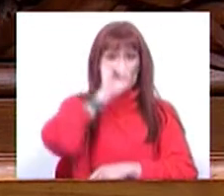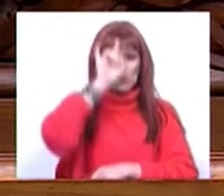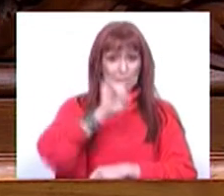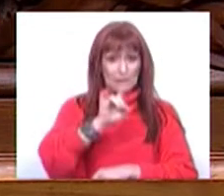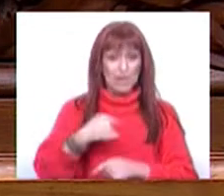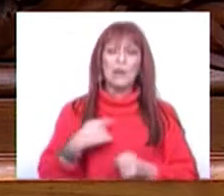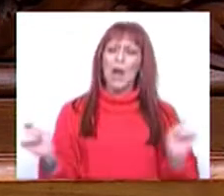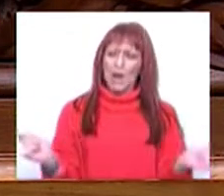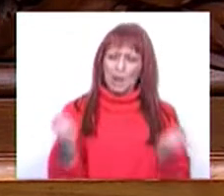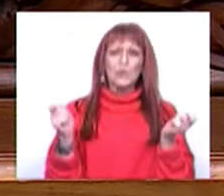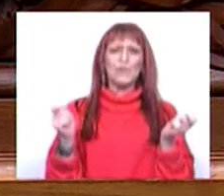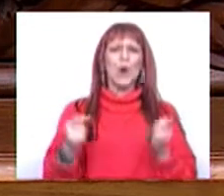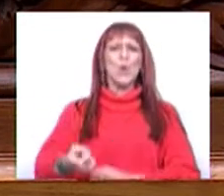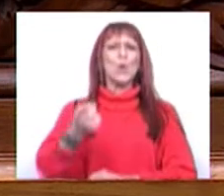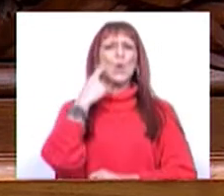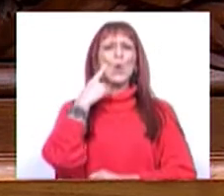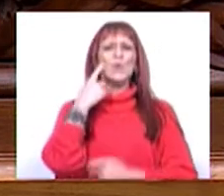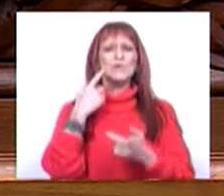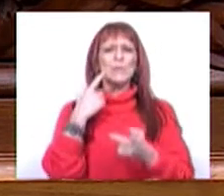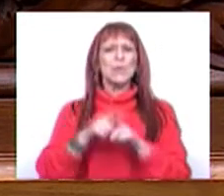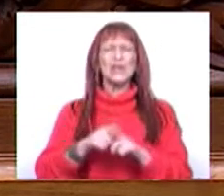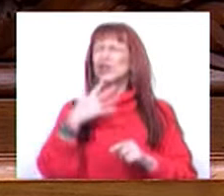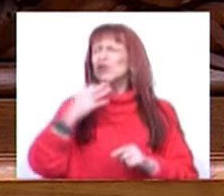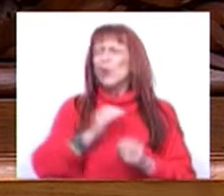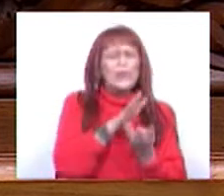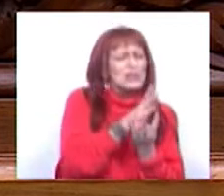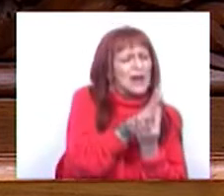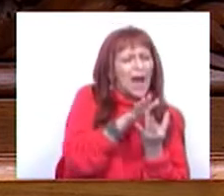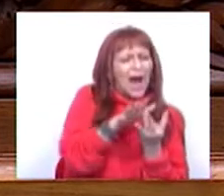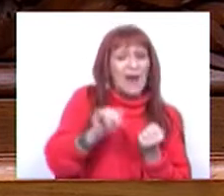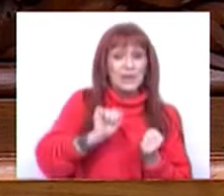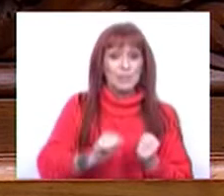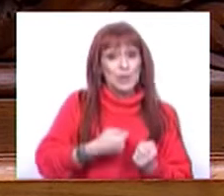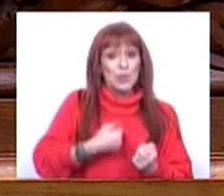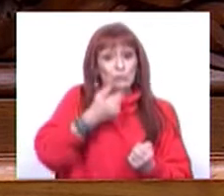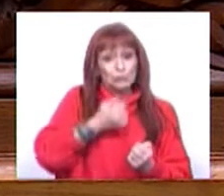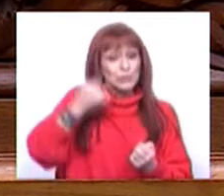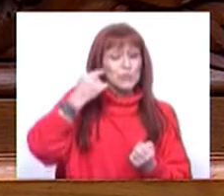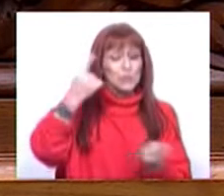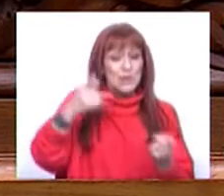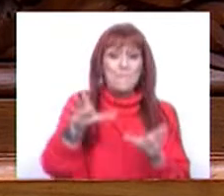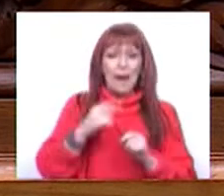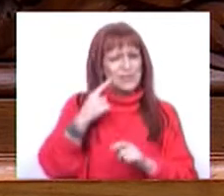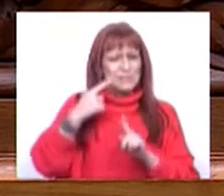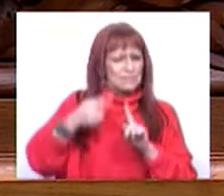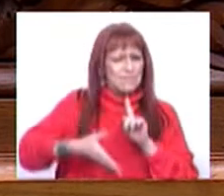Primeiro-Ministro, promover o conhecimento em todos os domínios do saber será sempre a forma mais